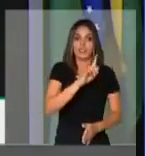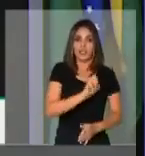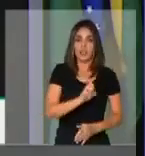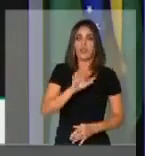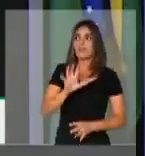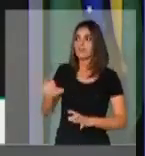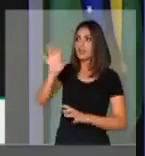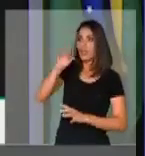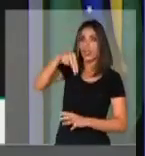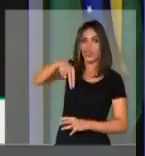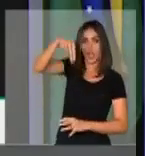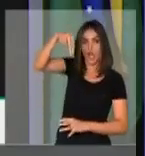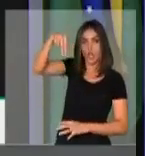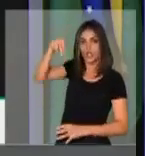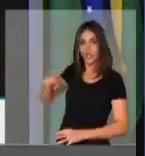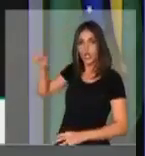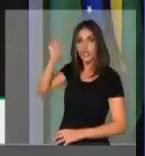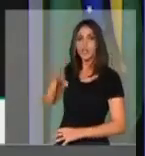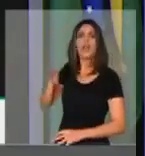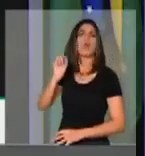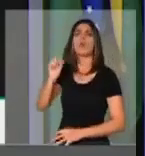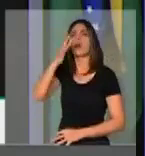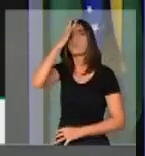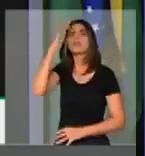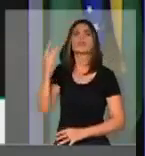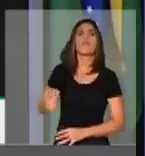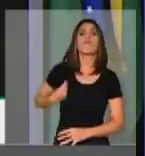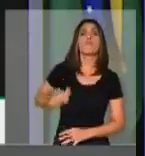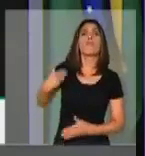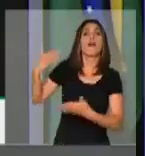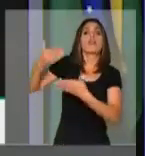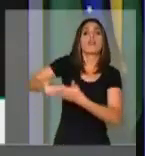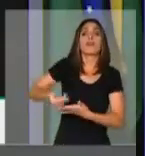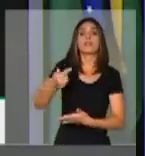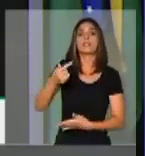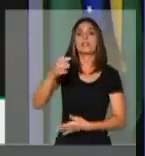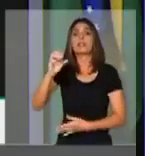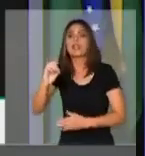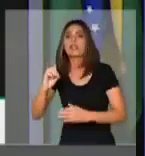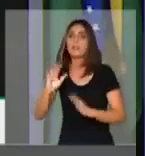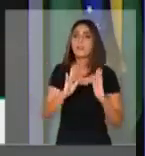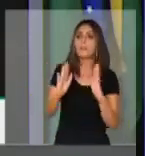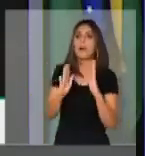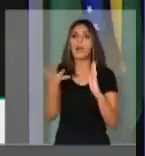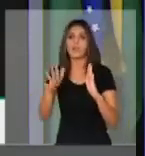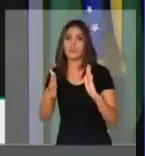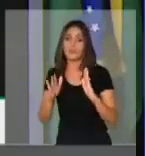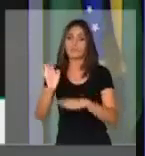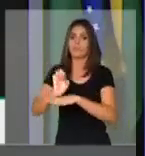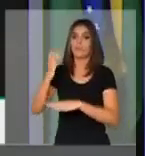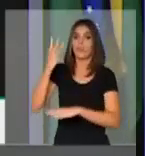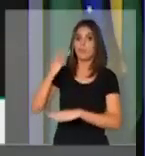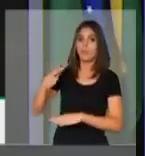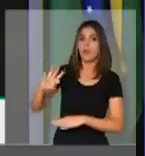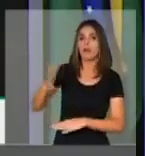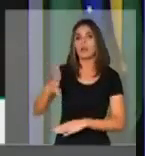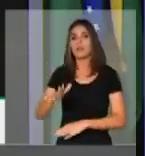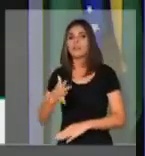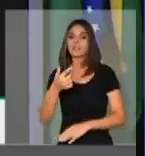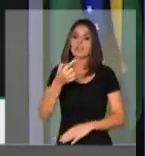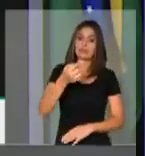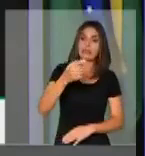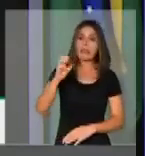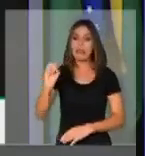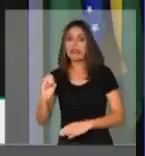norte e nordeste, a expectativa de vida é de pouco mais de 70 anos. No Maranhão, por exemplo, a expectativa é de